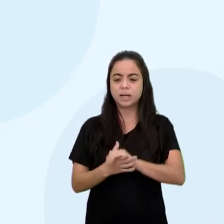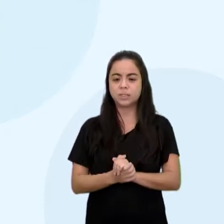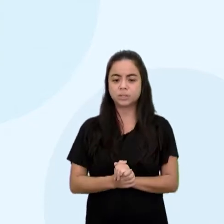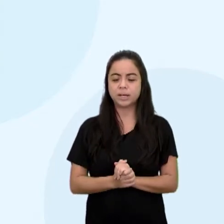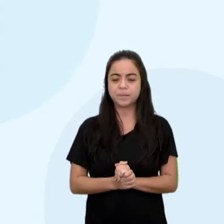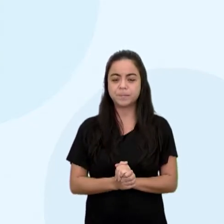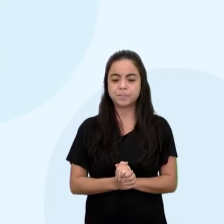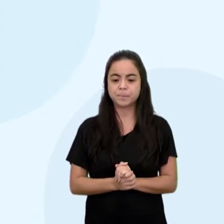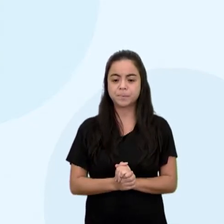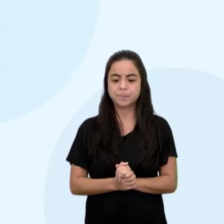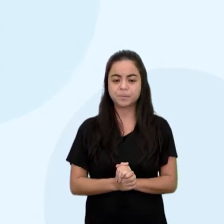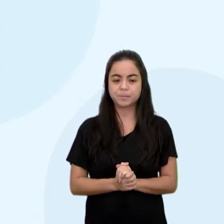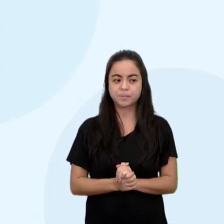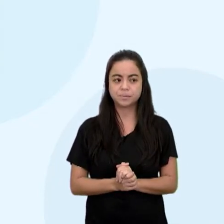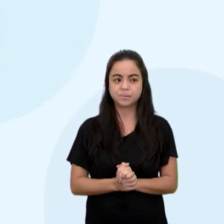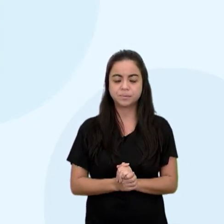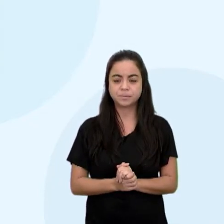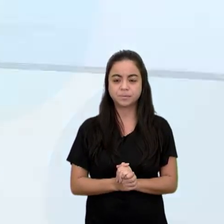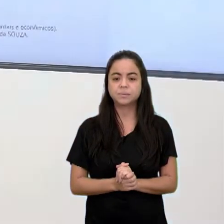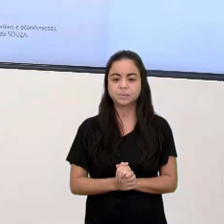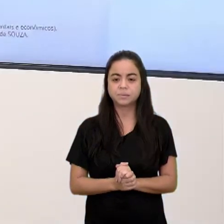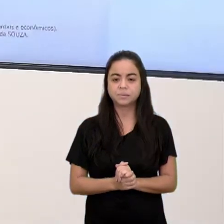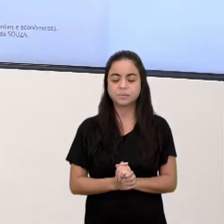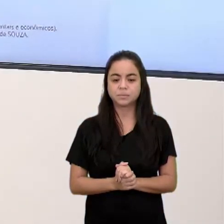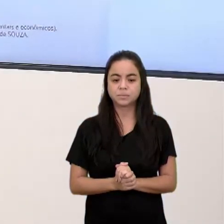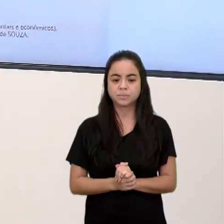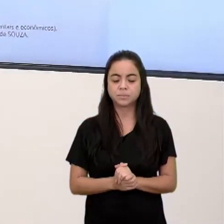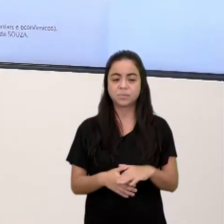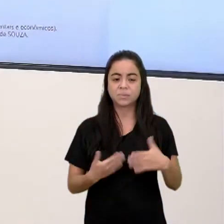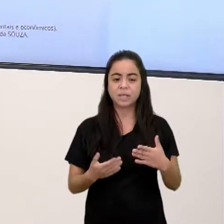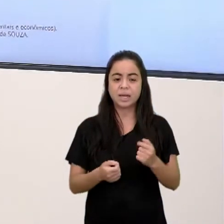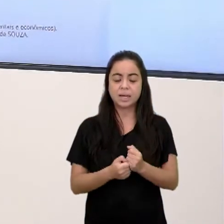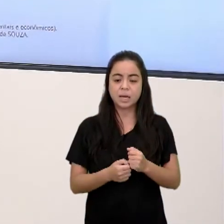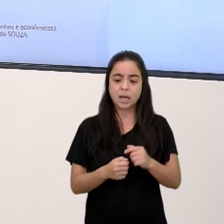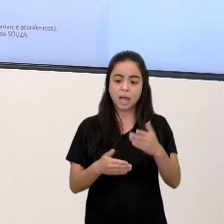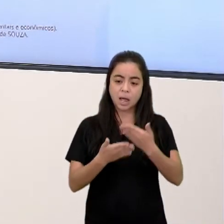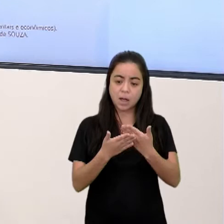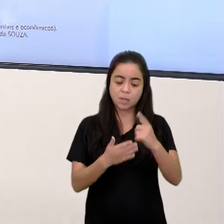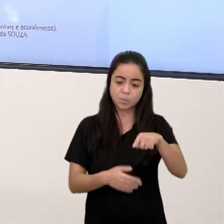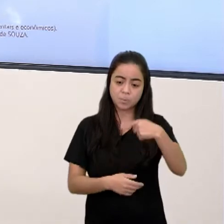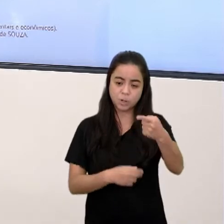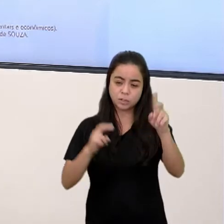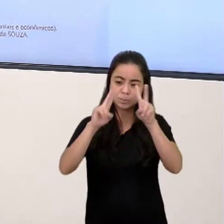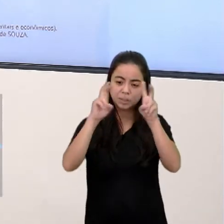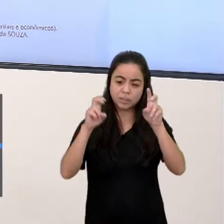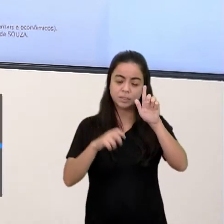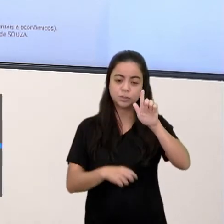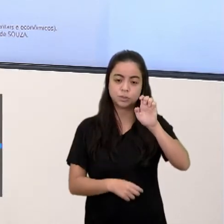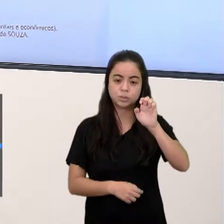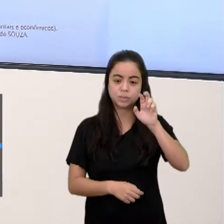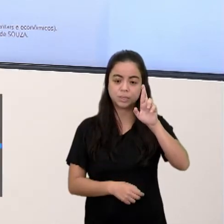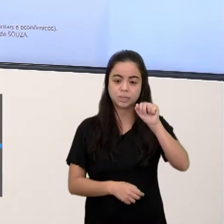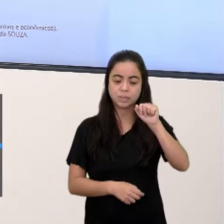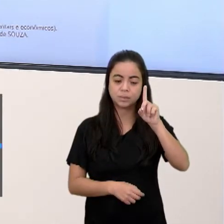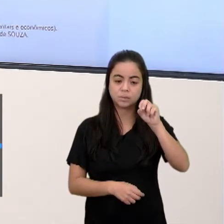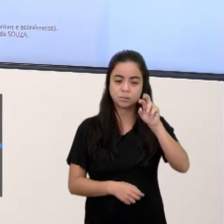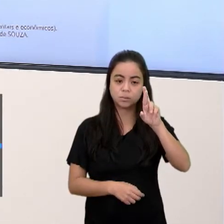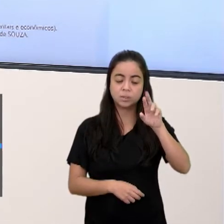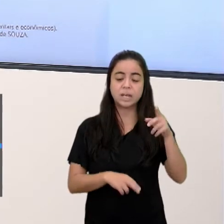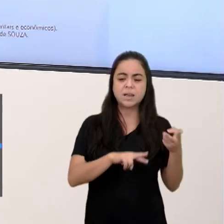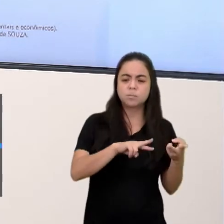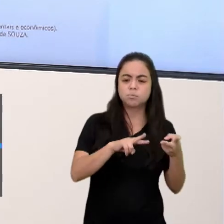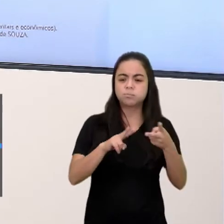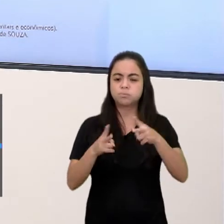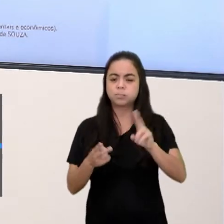turbina aciona um gerador. Aí daqui a um pouco a gente vai falar do gerador na próxima aula, né? E lá no gerador acontece a transformação